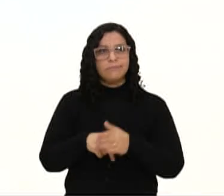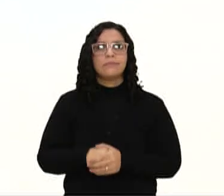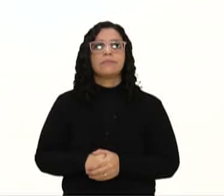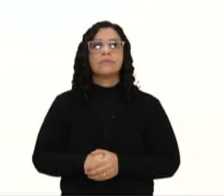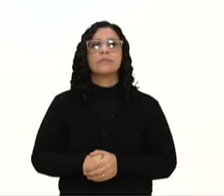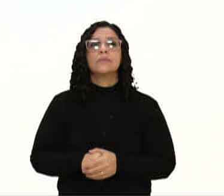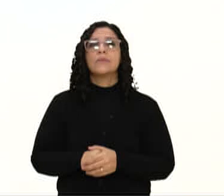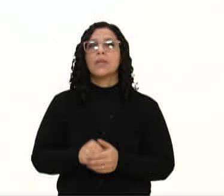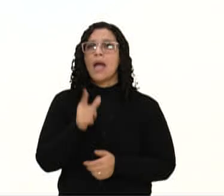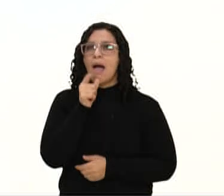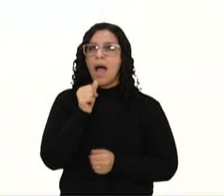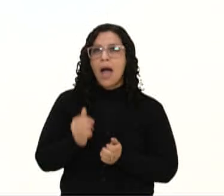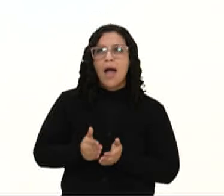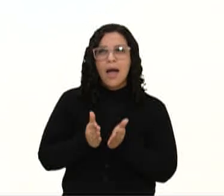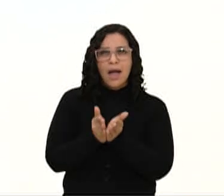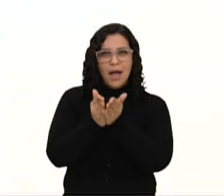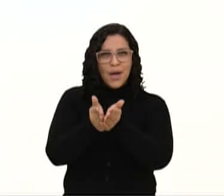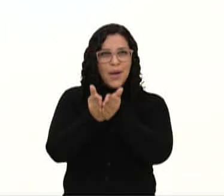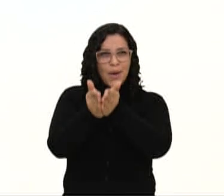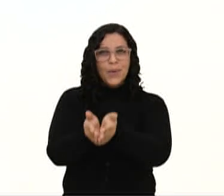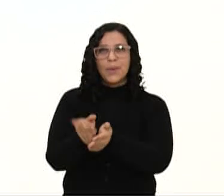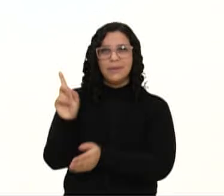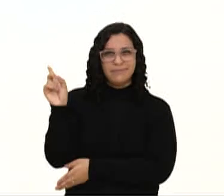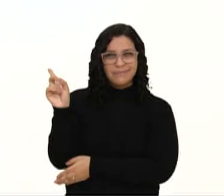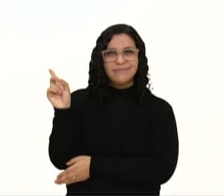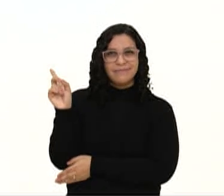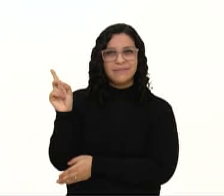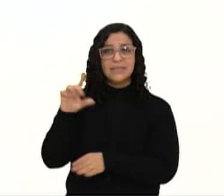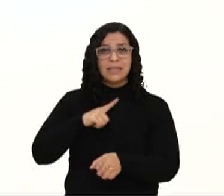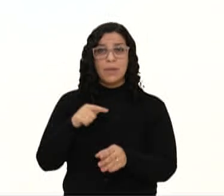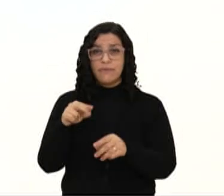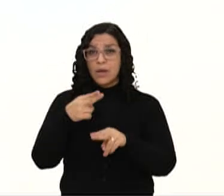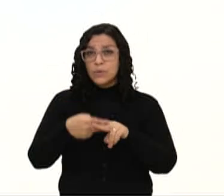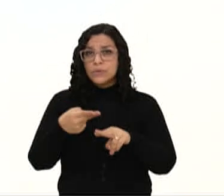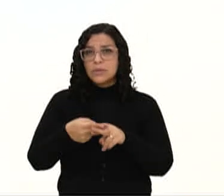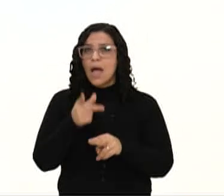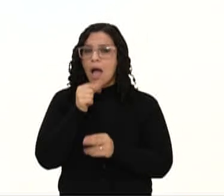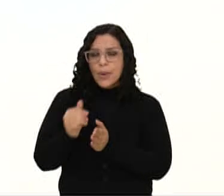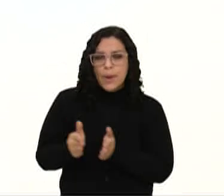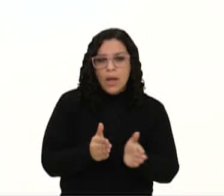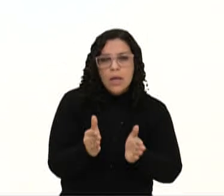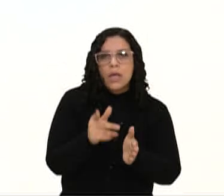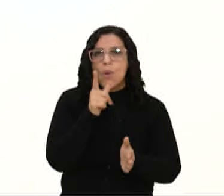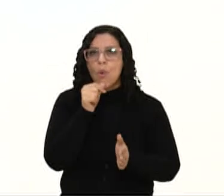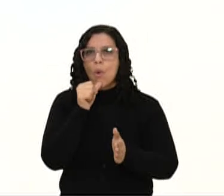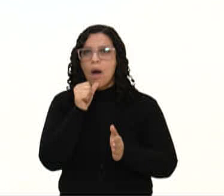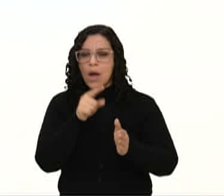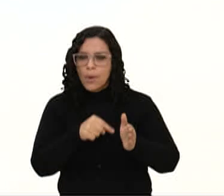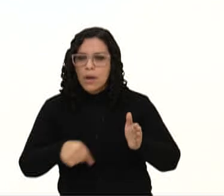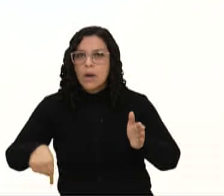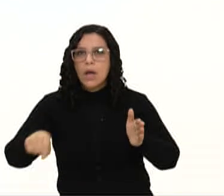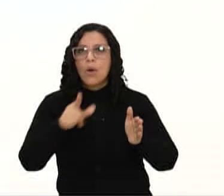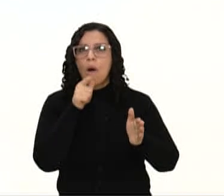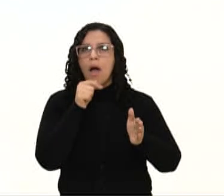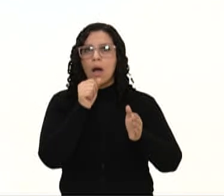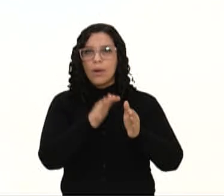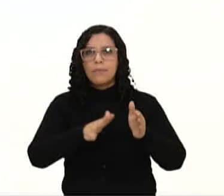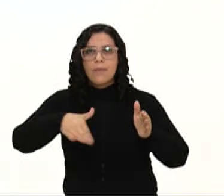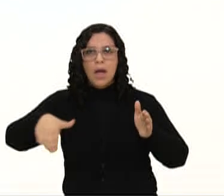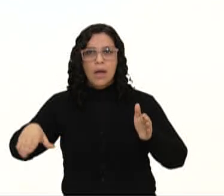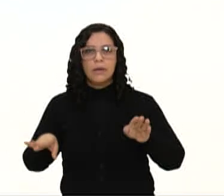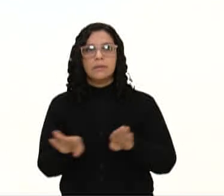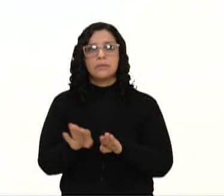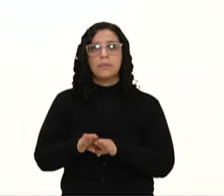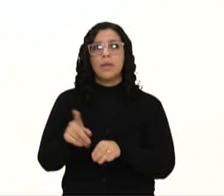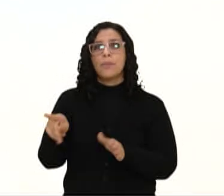o aquático, que também pode ser chamado de aquaviário, que é todo aquele que usa rios, lagos, mares, enfim,